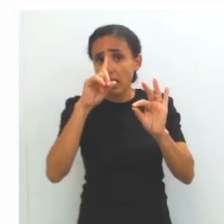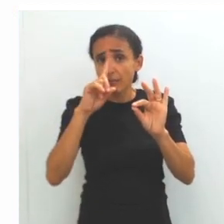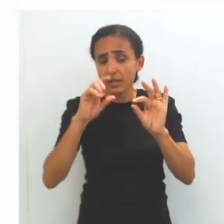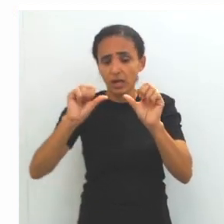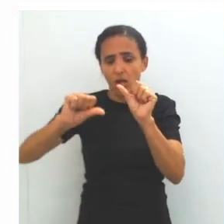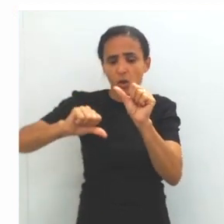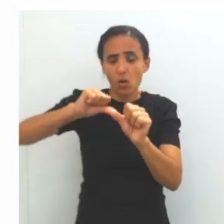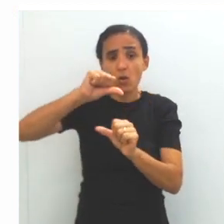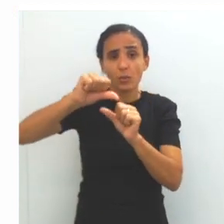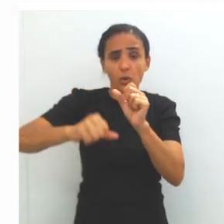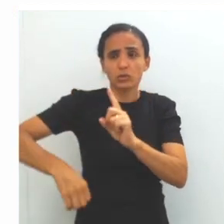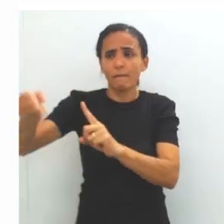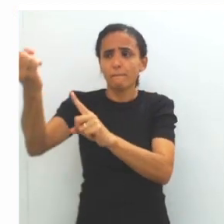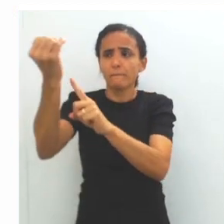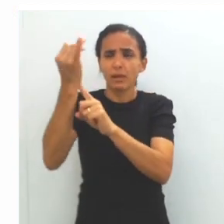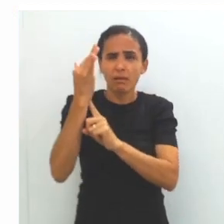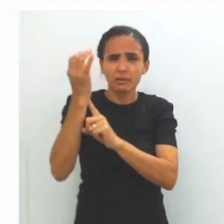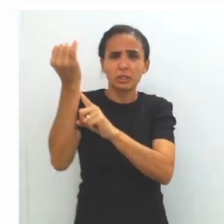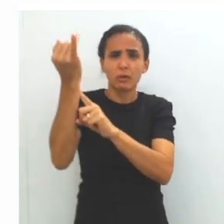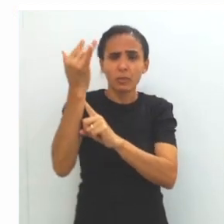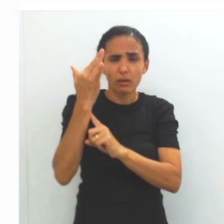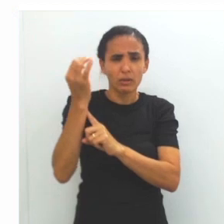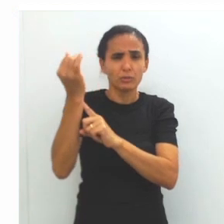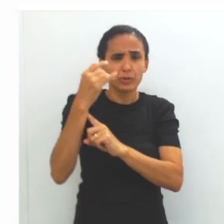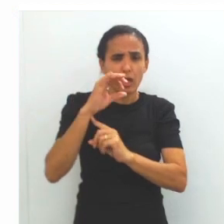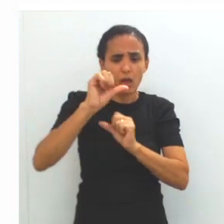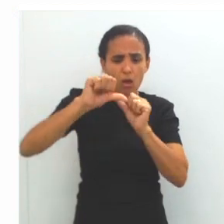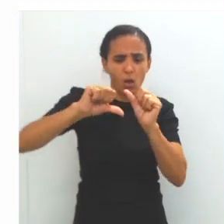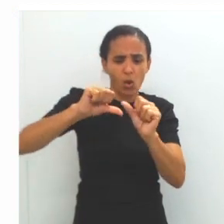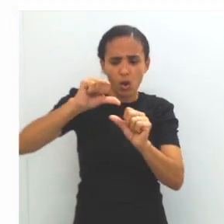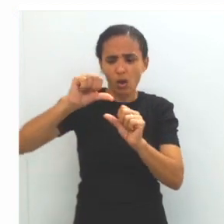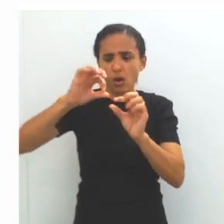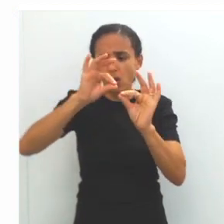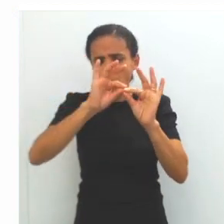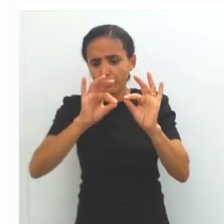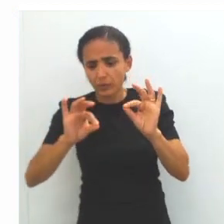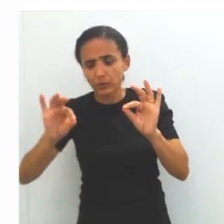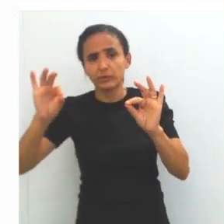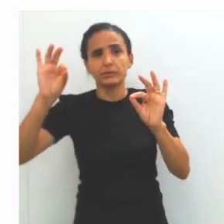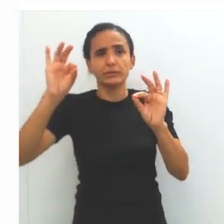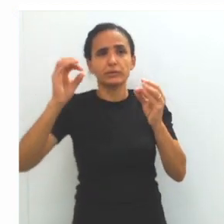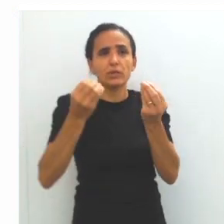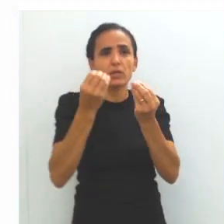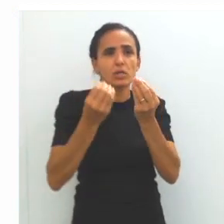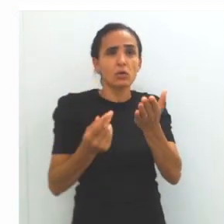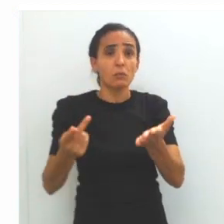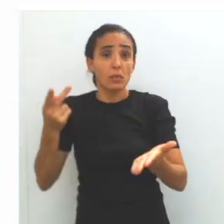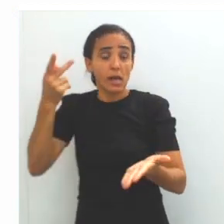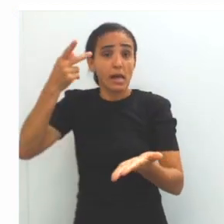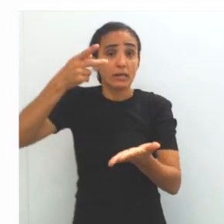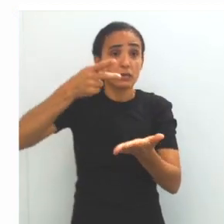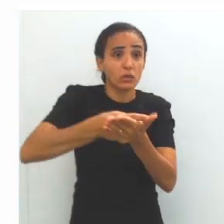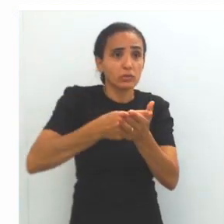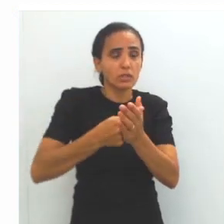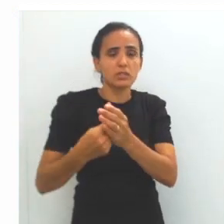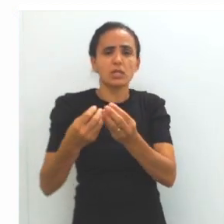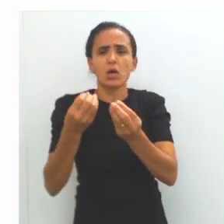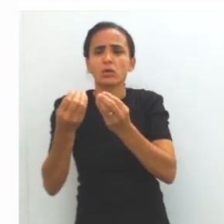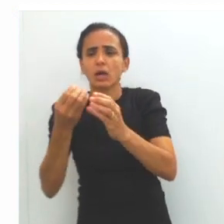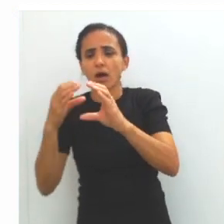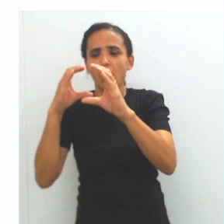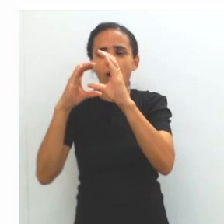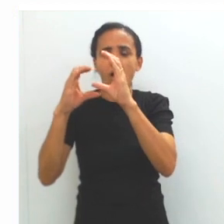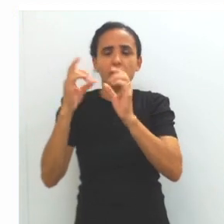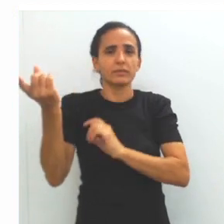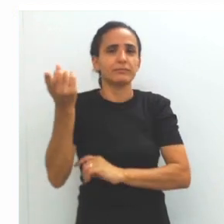retina, transformada em impulso nervoso, em impulso elétrico, é jogada para o nervo óptico. E o nervo óptico se